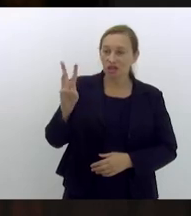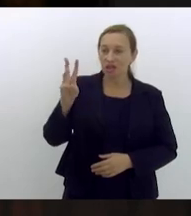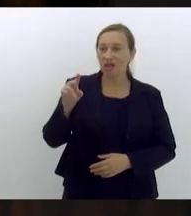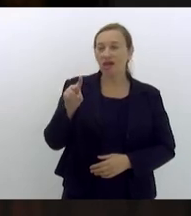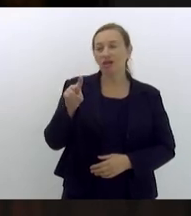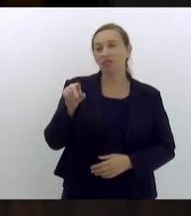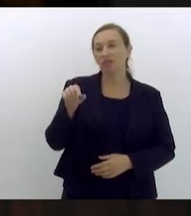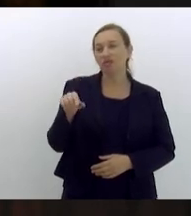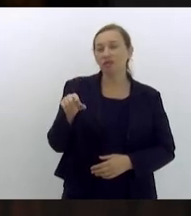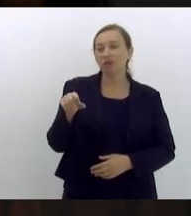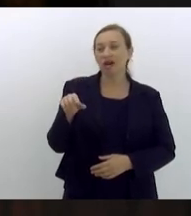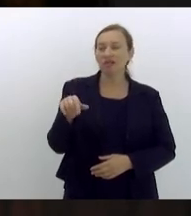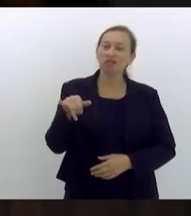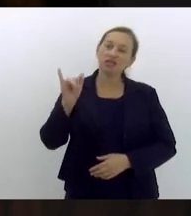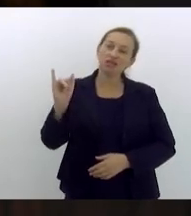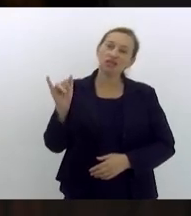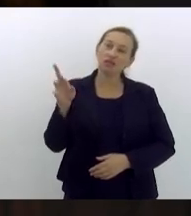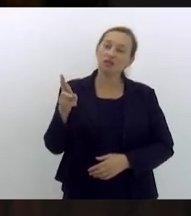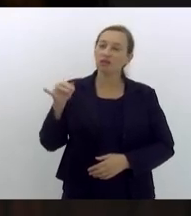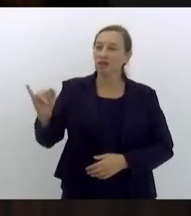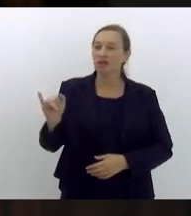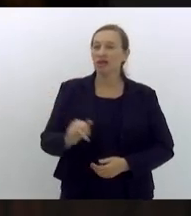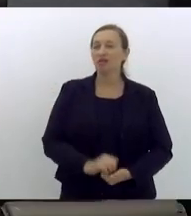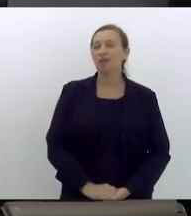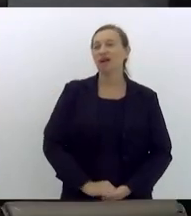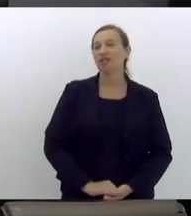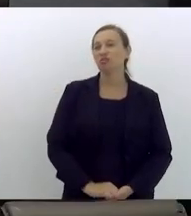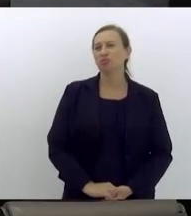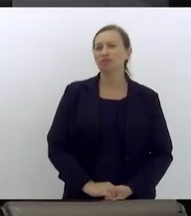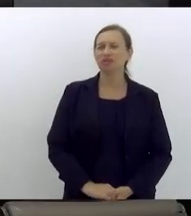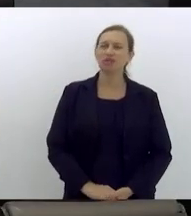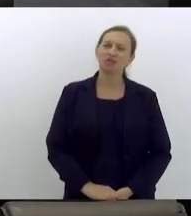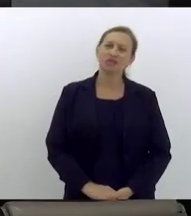a serem 10 minutos no tempo regimental